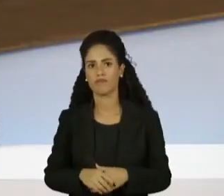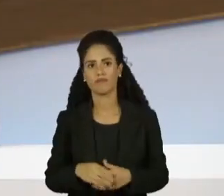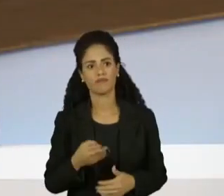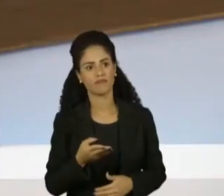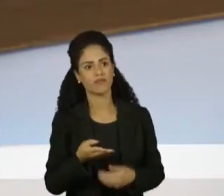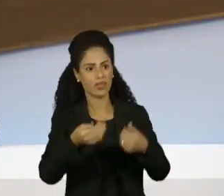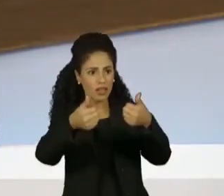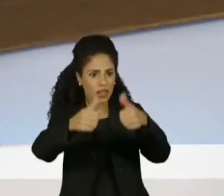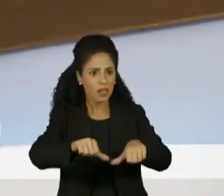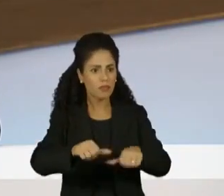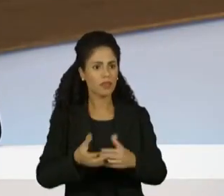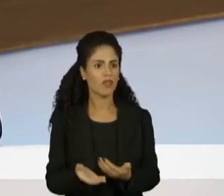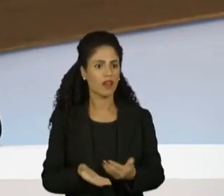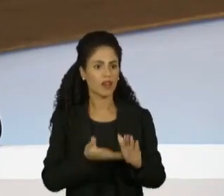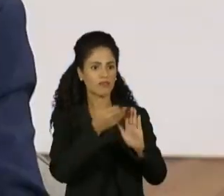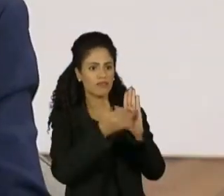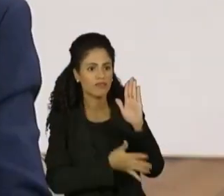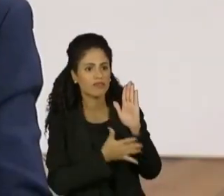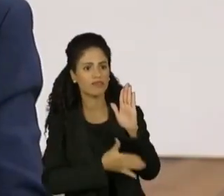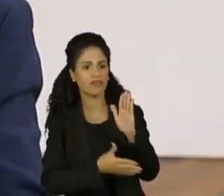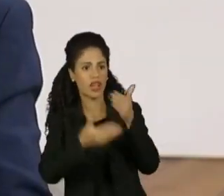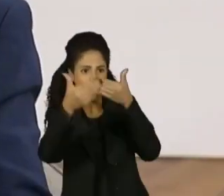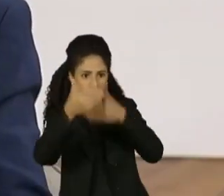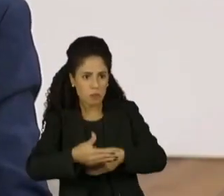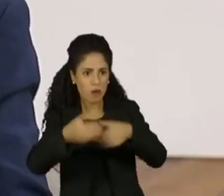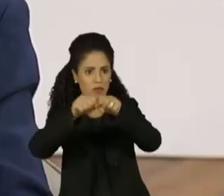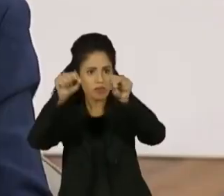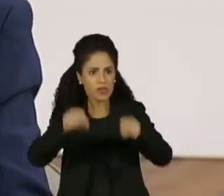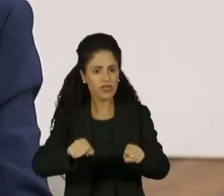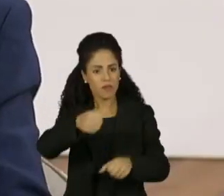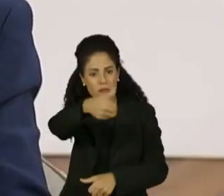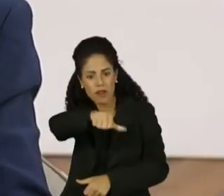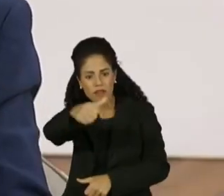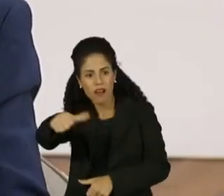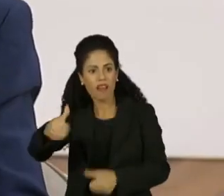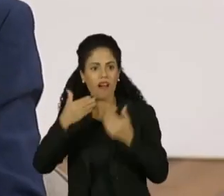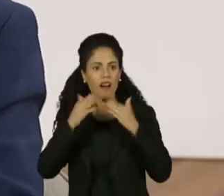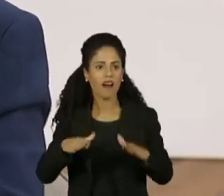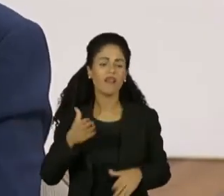os piores do mundo no PISA, né, no exame internacional. E a repetição, infelizmente, desse ciclo vicioso.